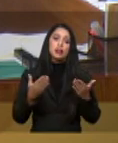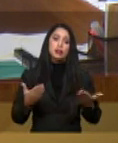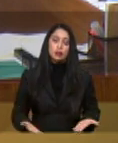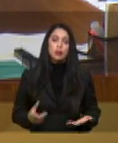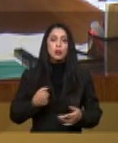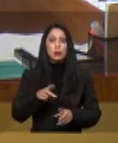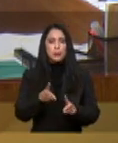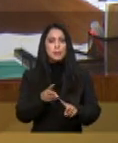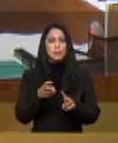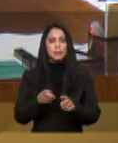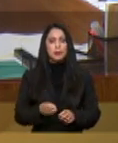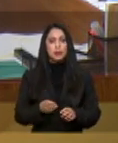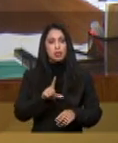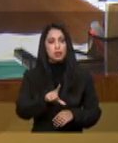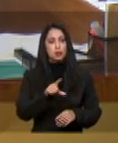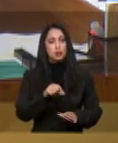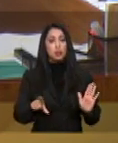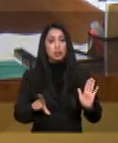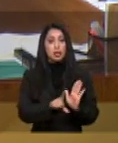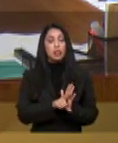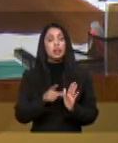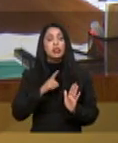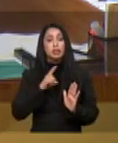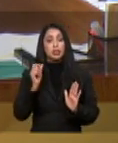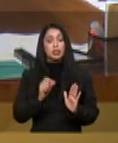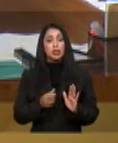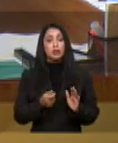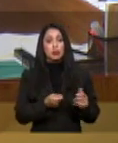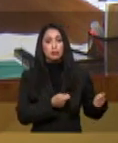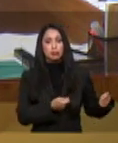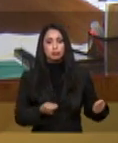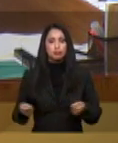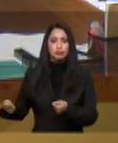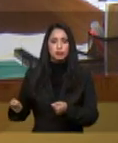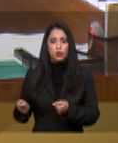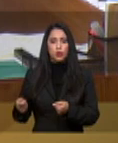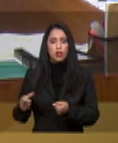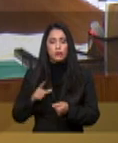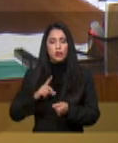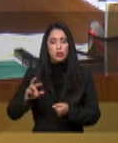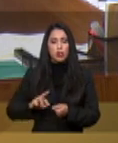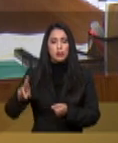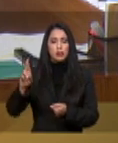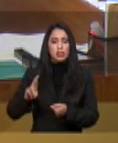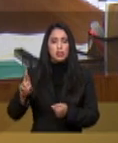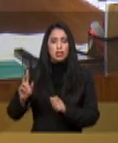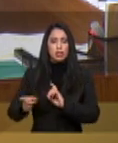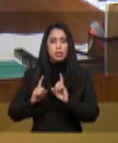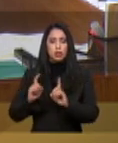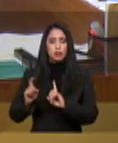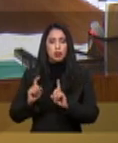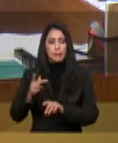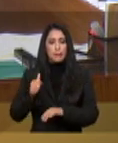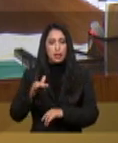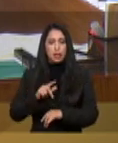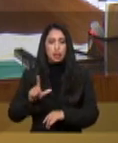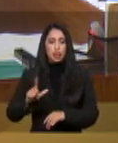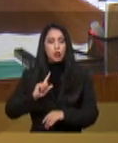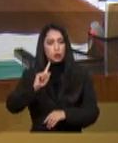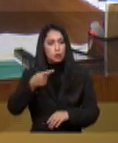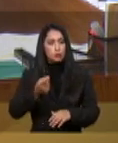razoável prestigiar a opção do legislador de condicionar o envio de representação administrativa para fins penais ao término do